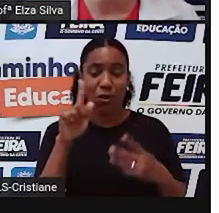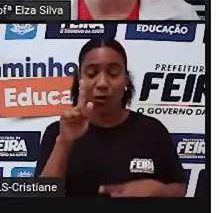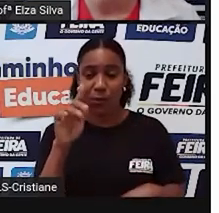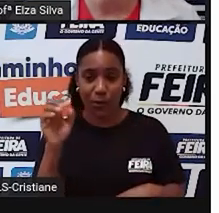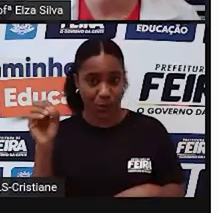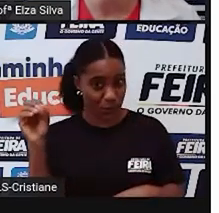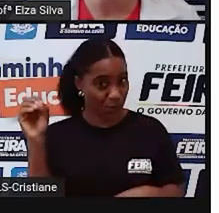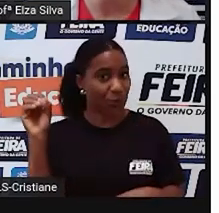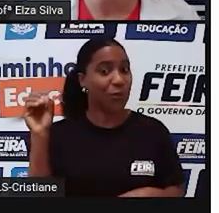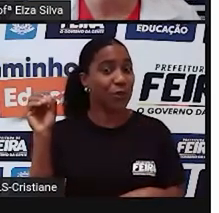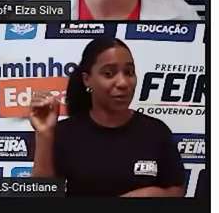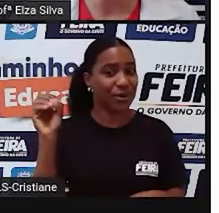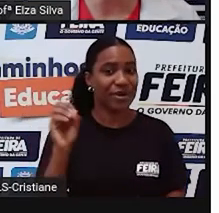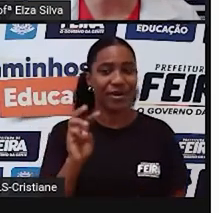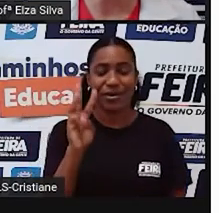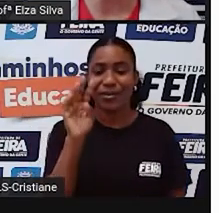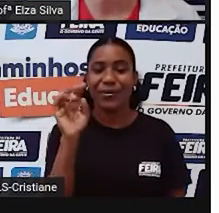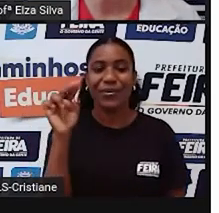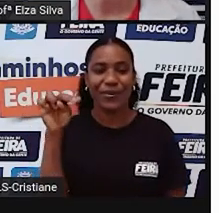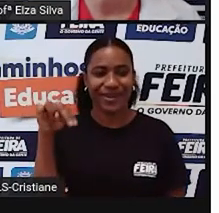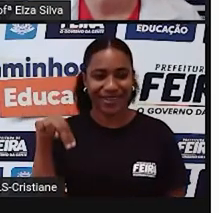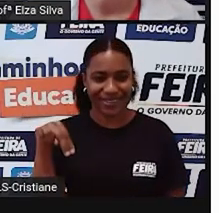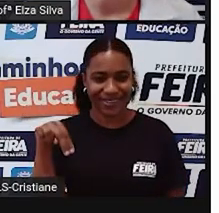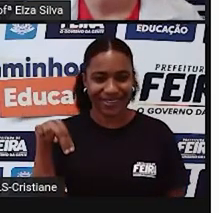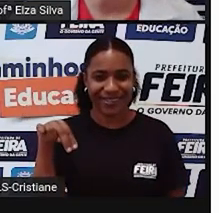Irregular. Win.